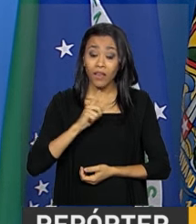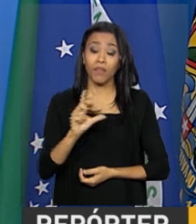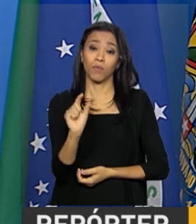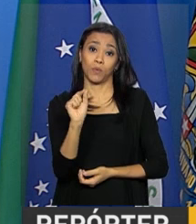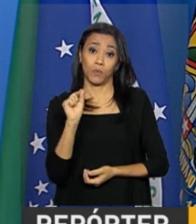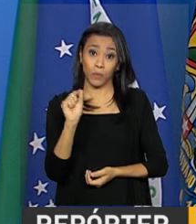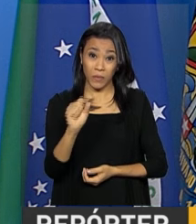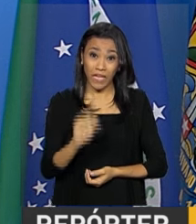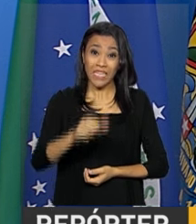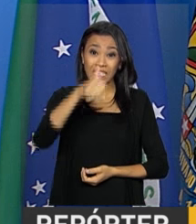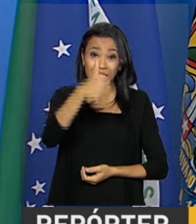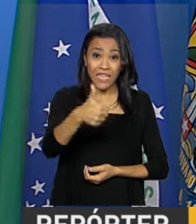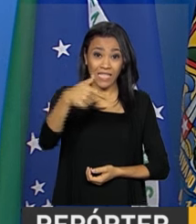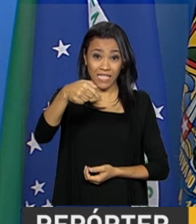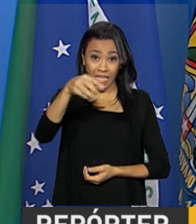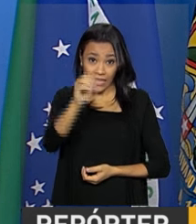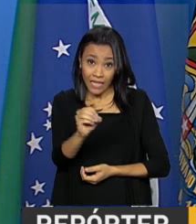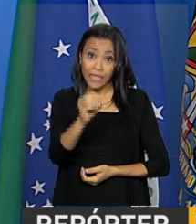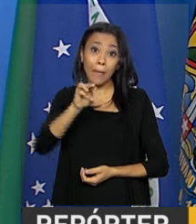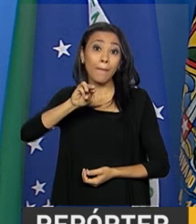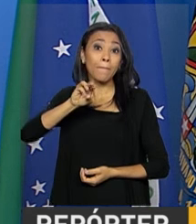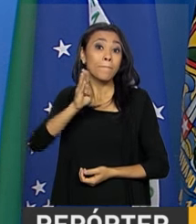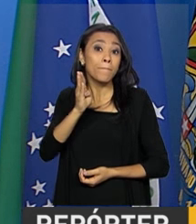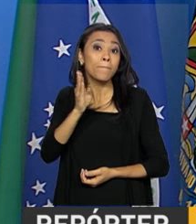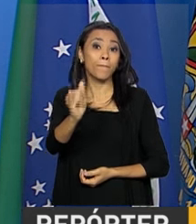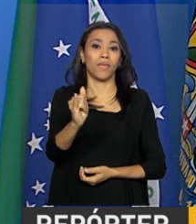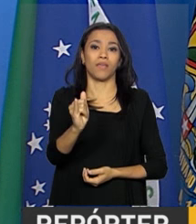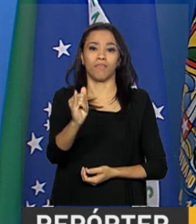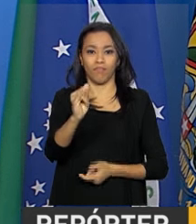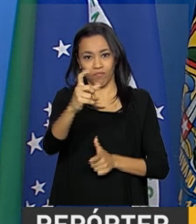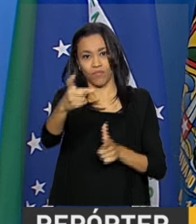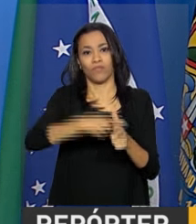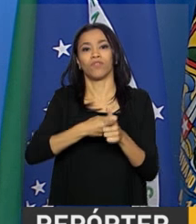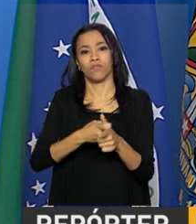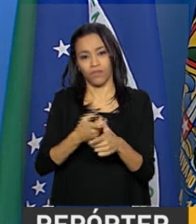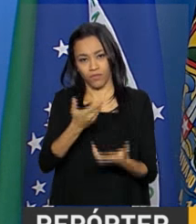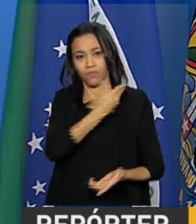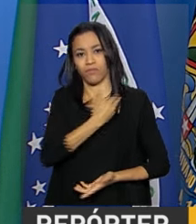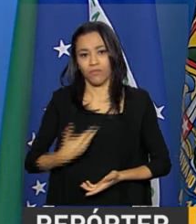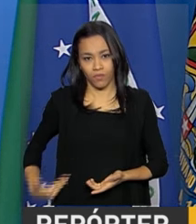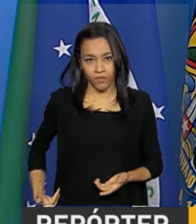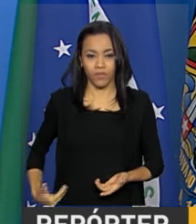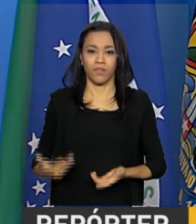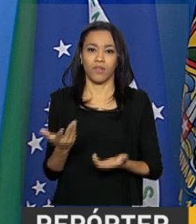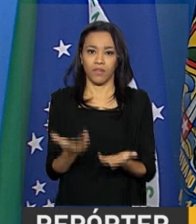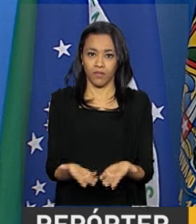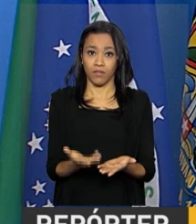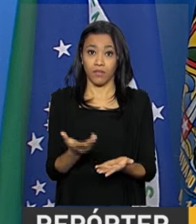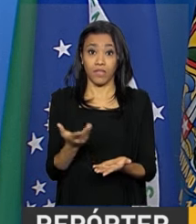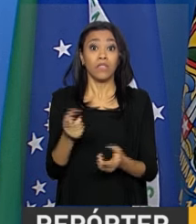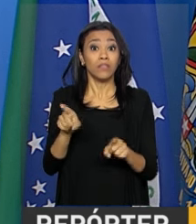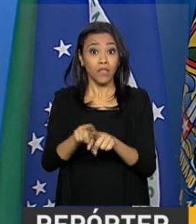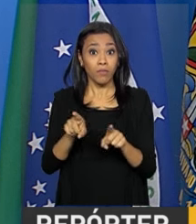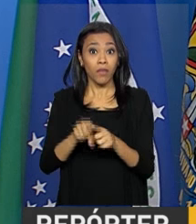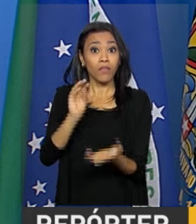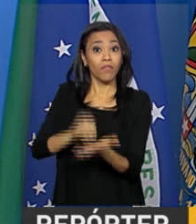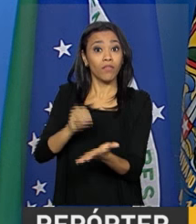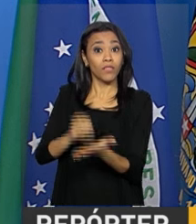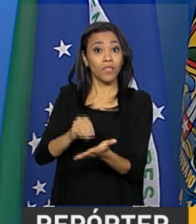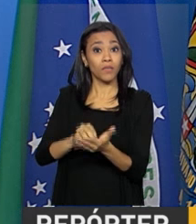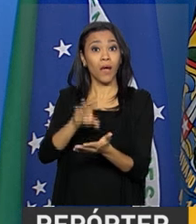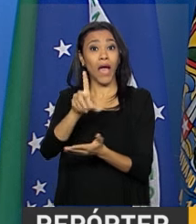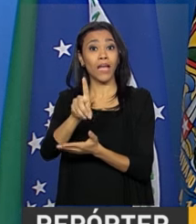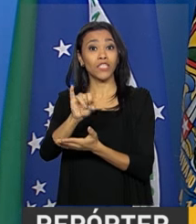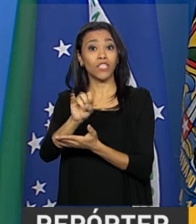extraordinário de 170 milhões, bilhões, de reais, sem contar a dívida pública,